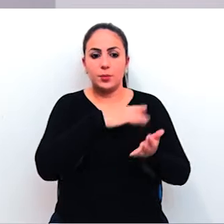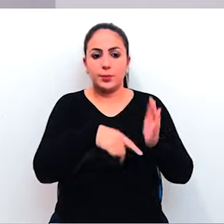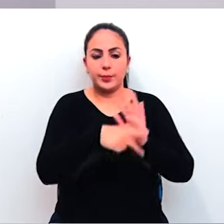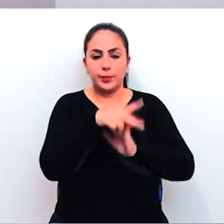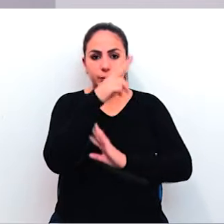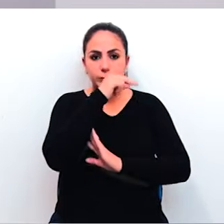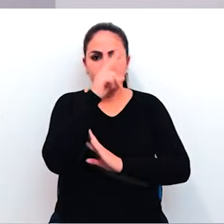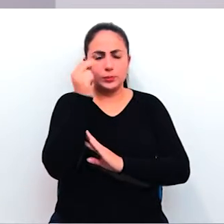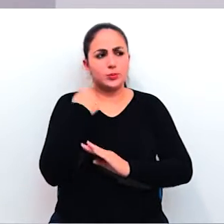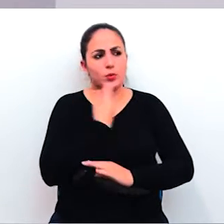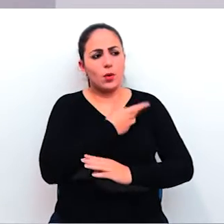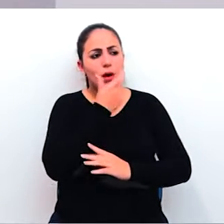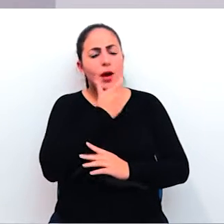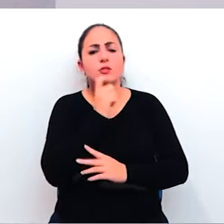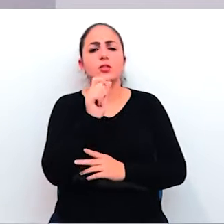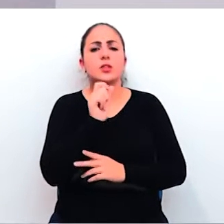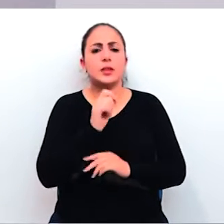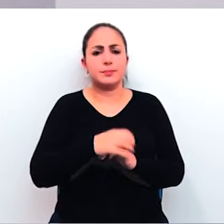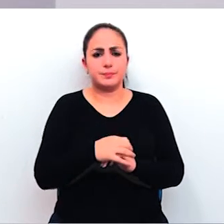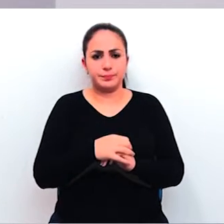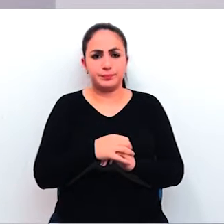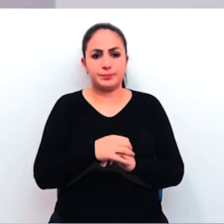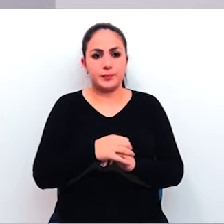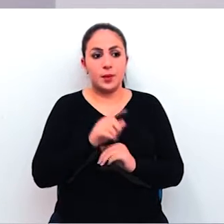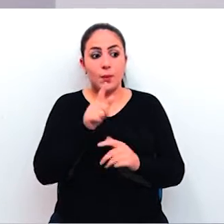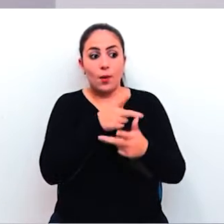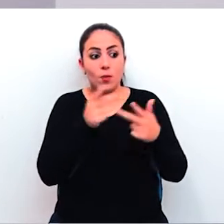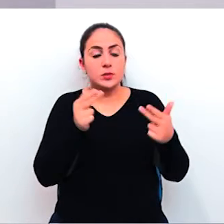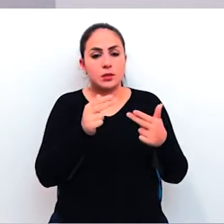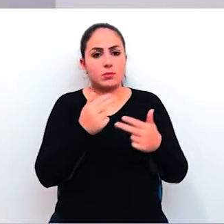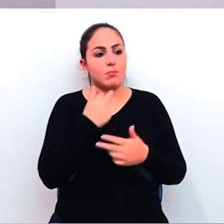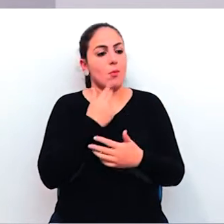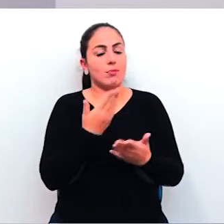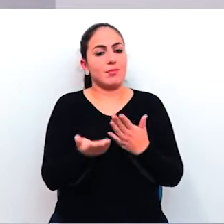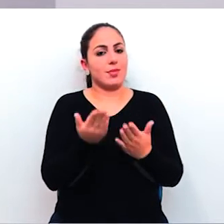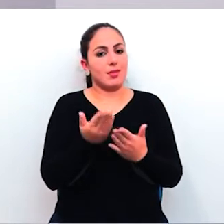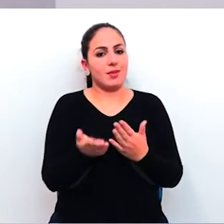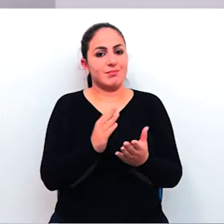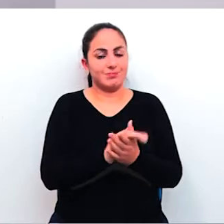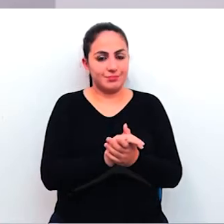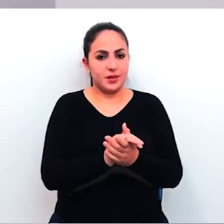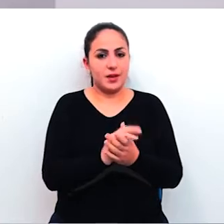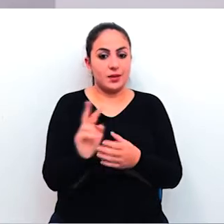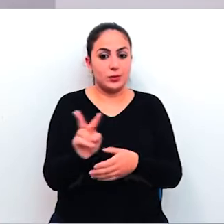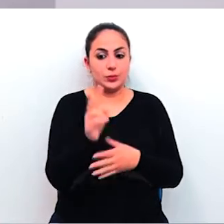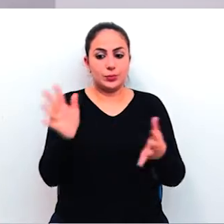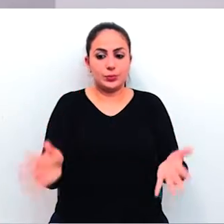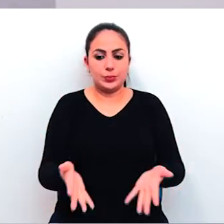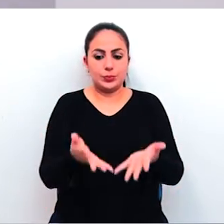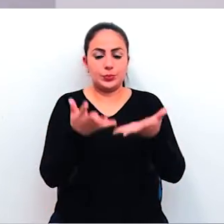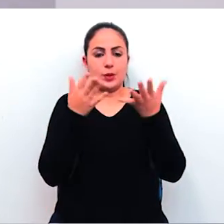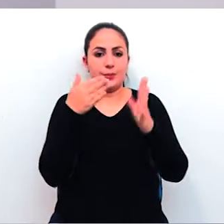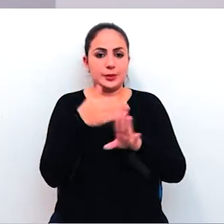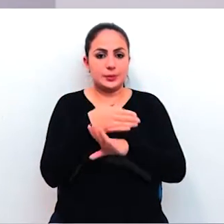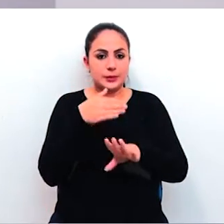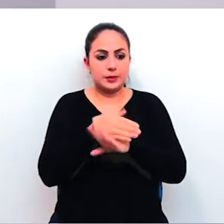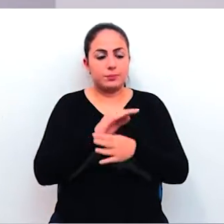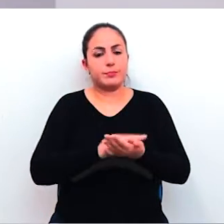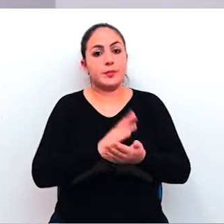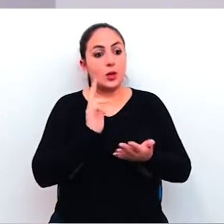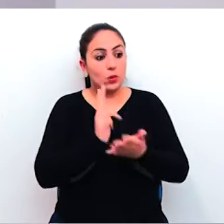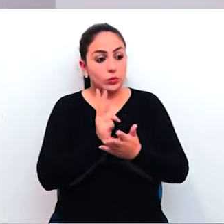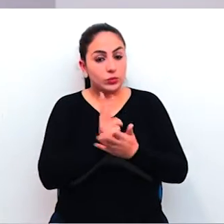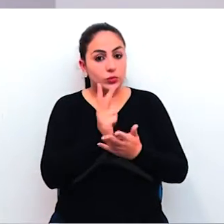questões ambientais no município e nós achamos que isso é algo que não pode se perder então valorizar essa participação